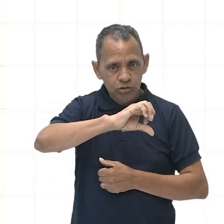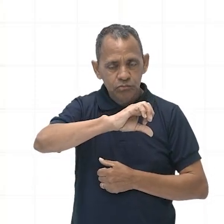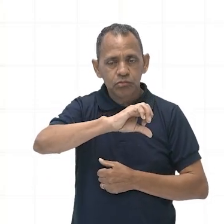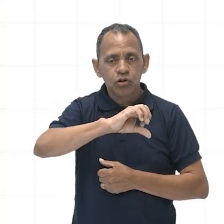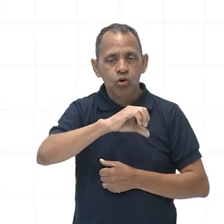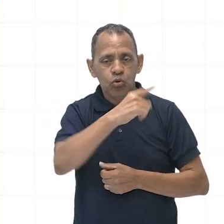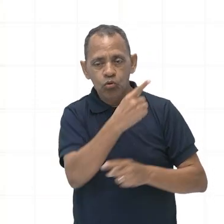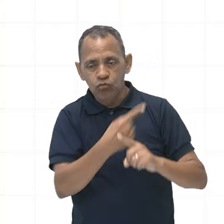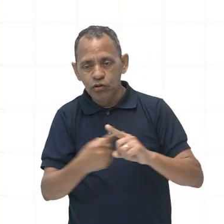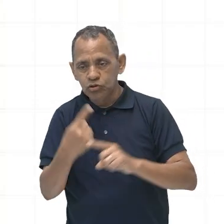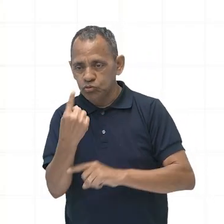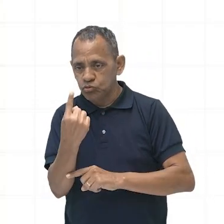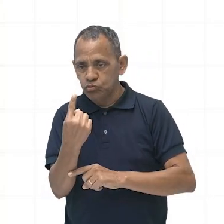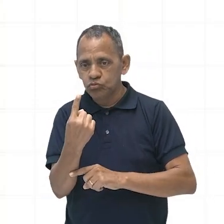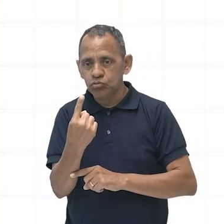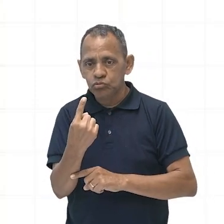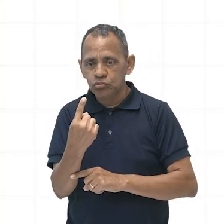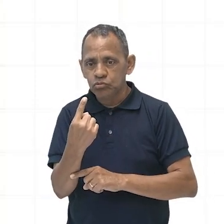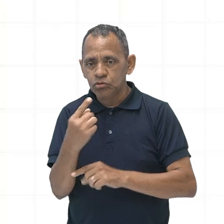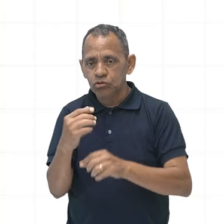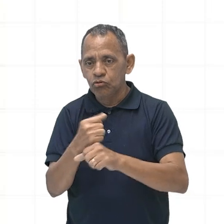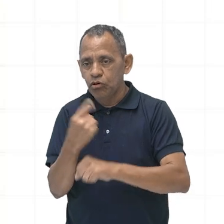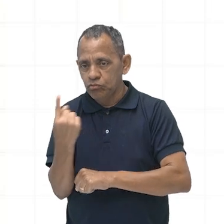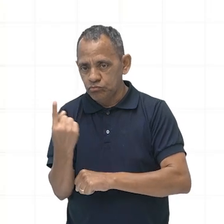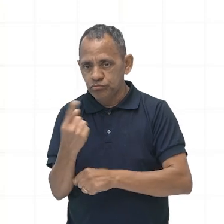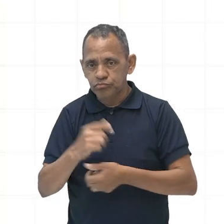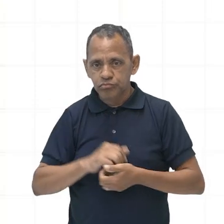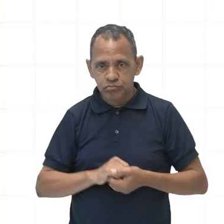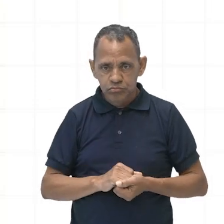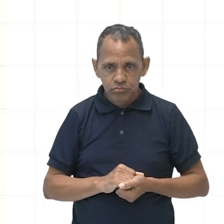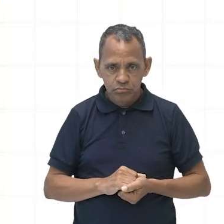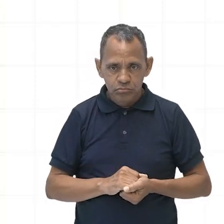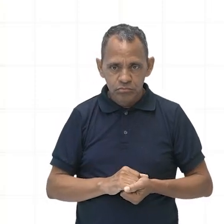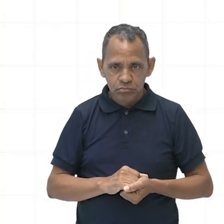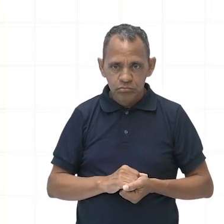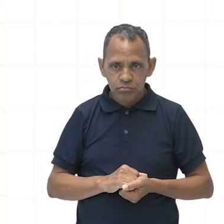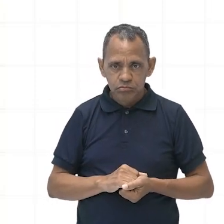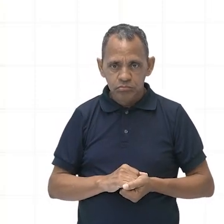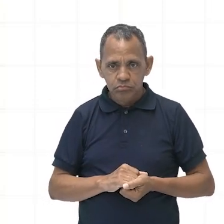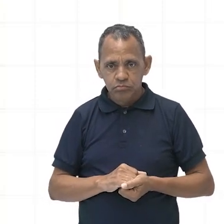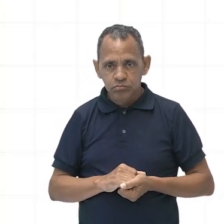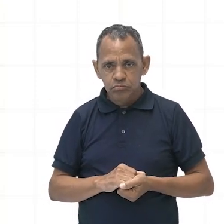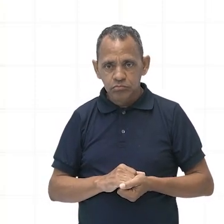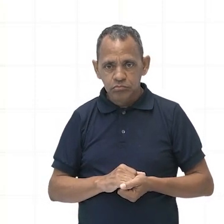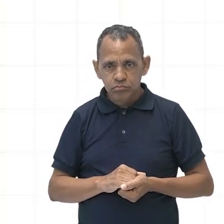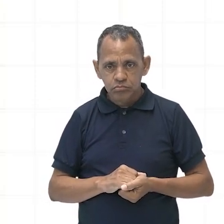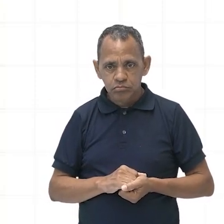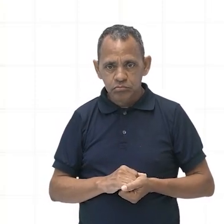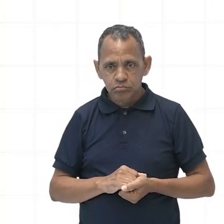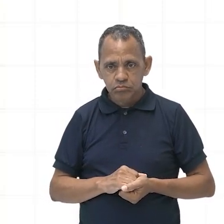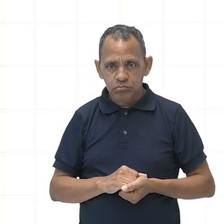1, 1. Eu vou até escrever aqui mais embaixo, só para ficar mais claro.